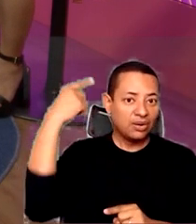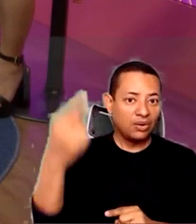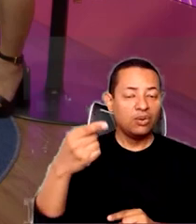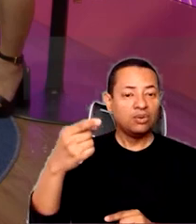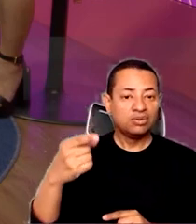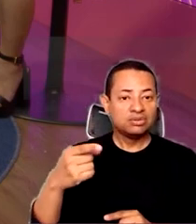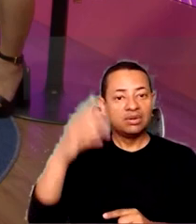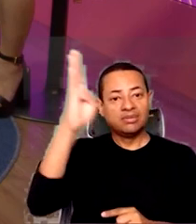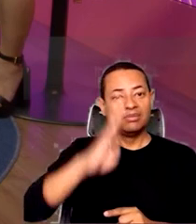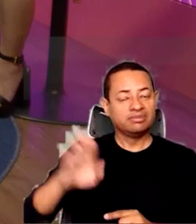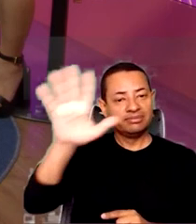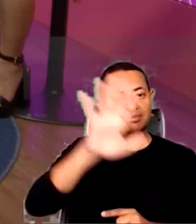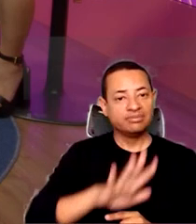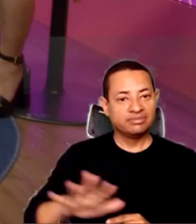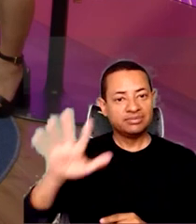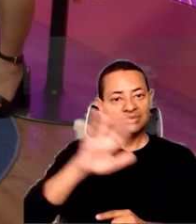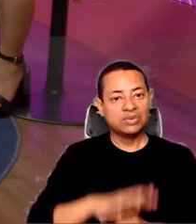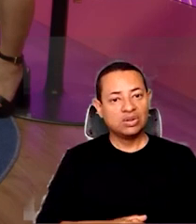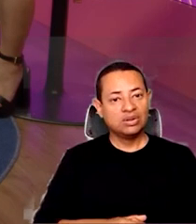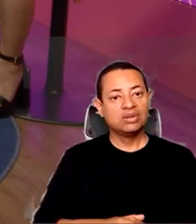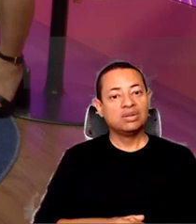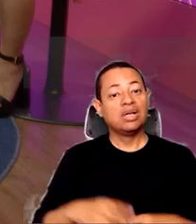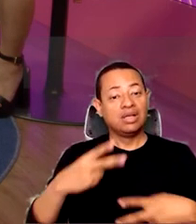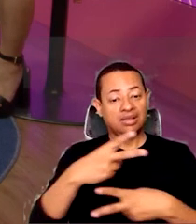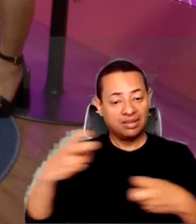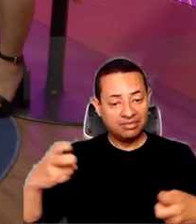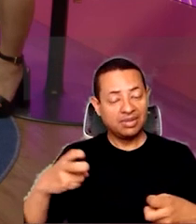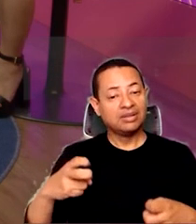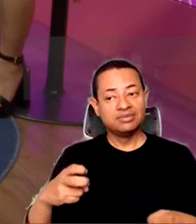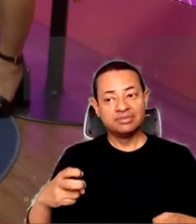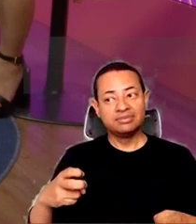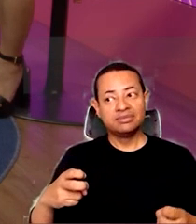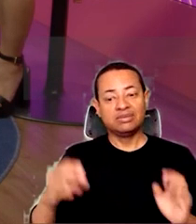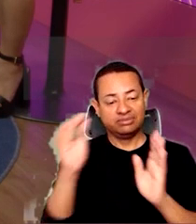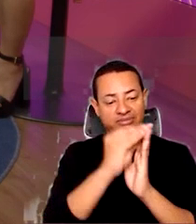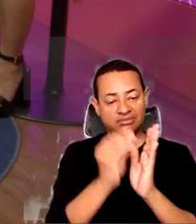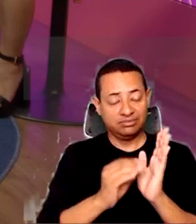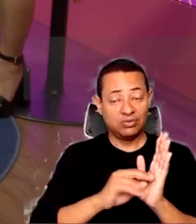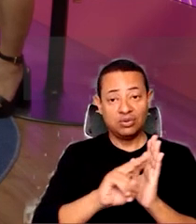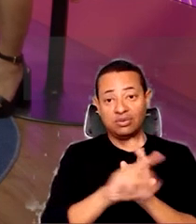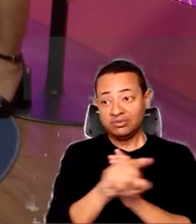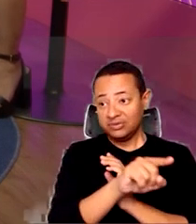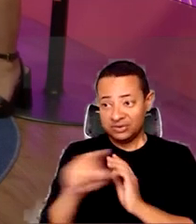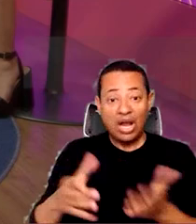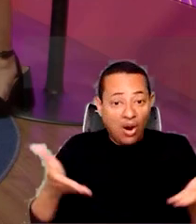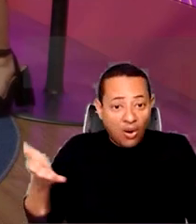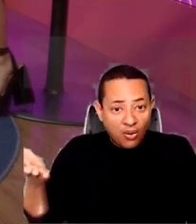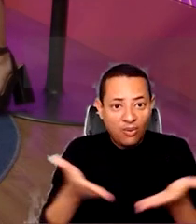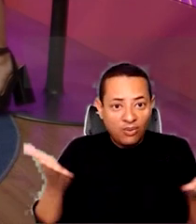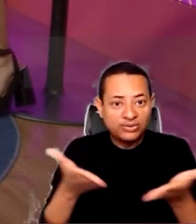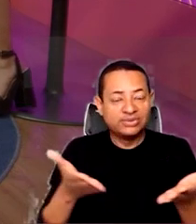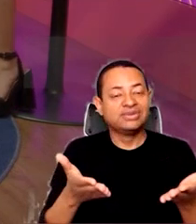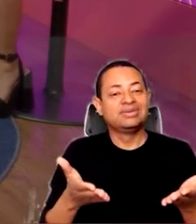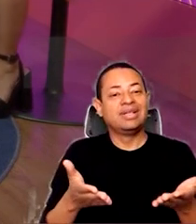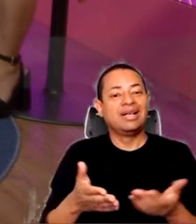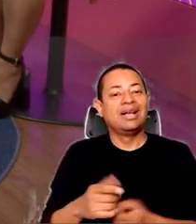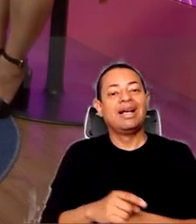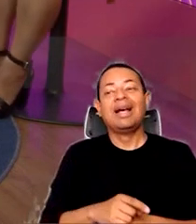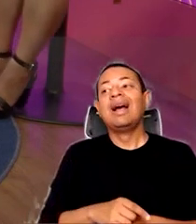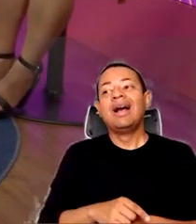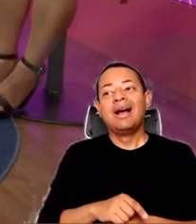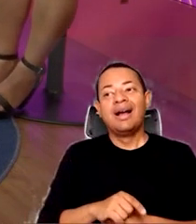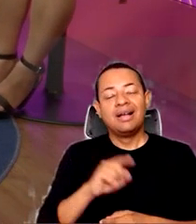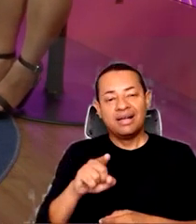o sebrai Nacional recebeu o nome de vocês hoje e vocês e lá eles